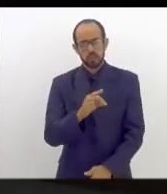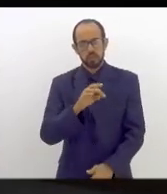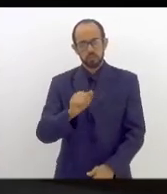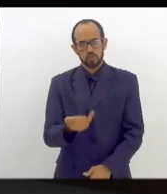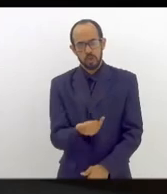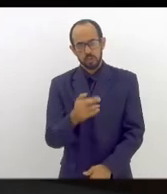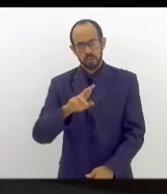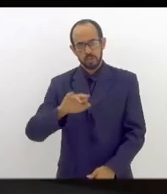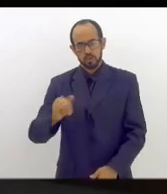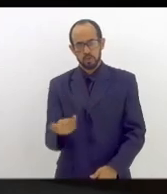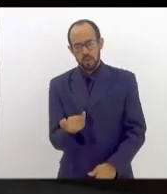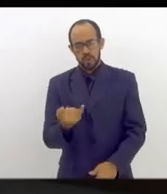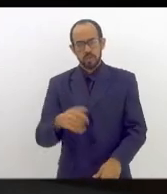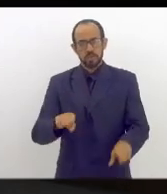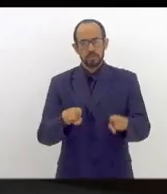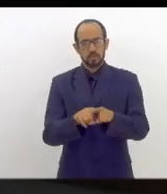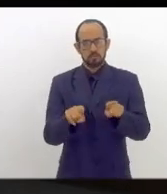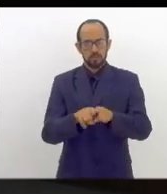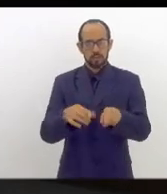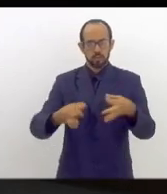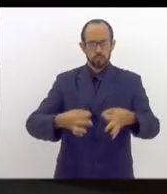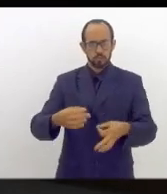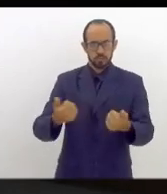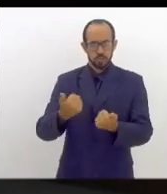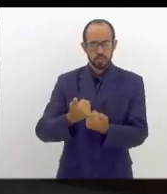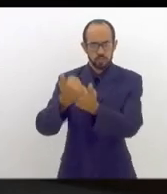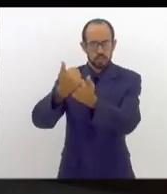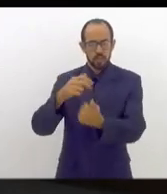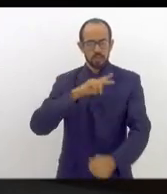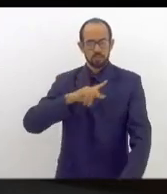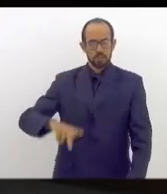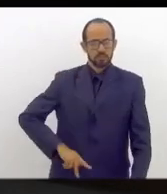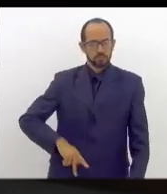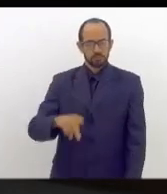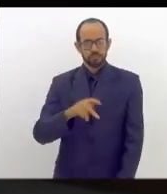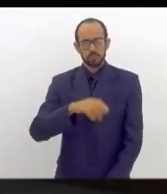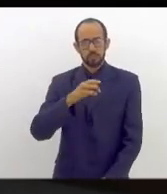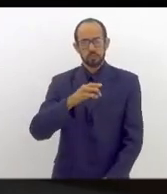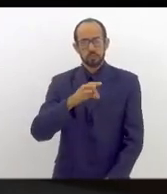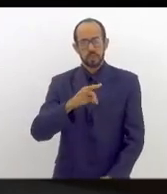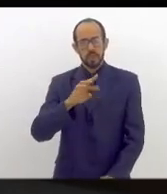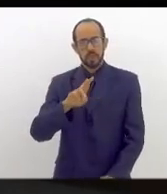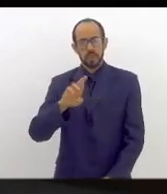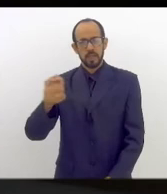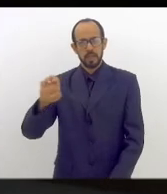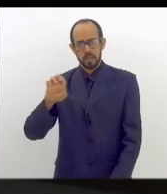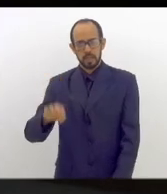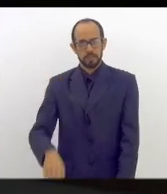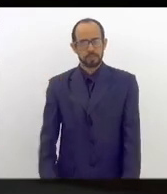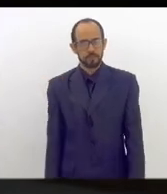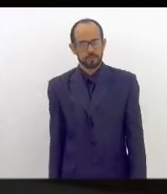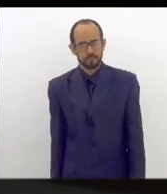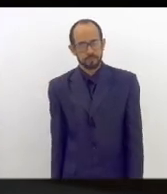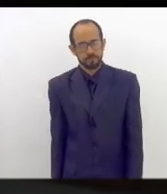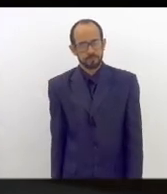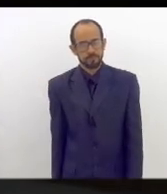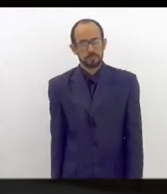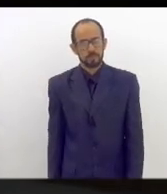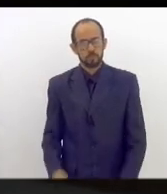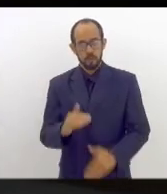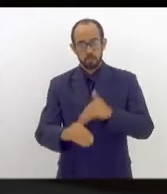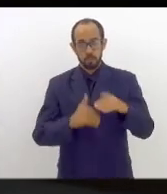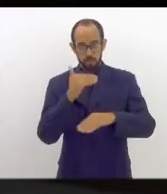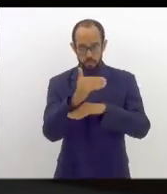do Rio de Janeiro e Juiz Auxiliar da presidência do Tribunal Regional Eleitoral foi promovido a